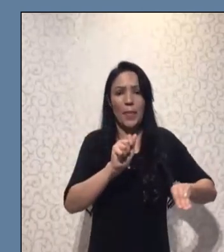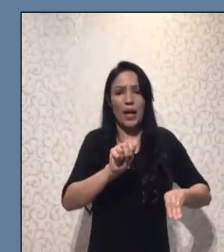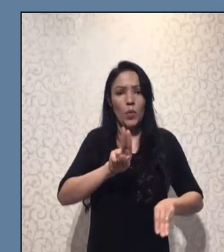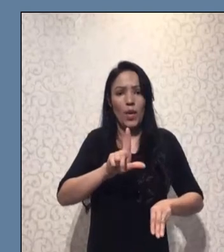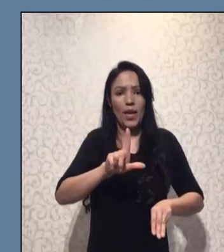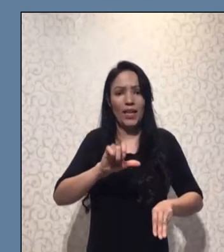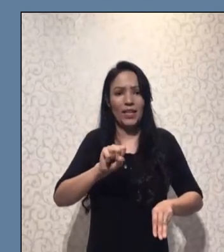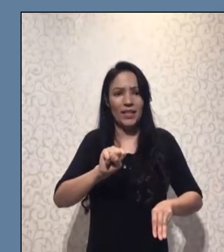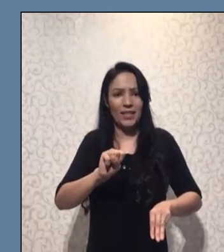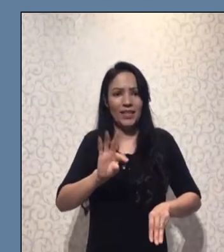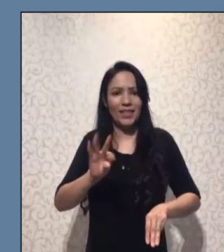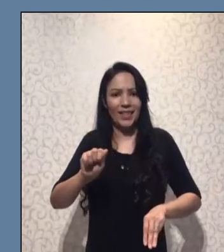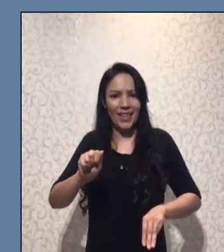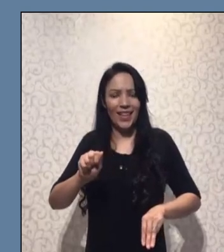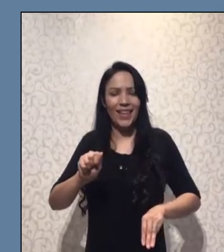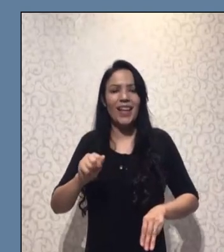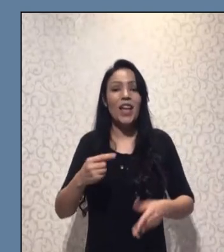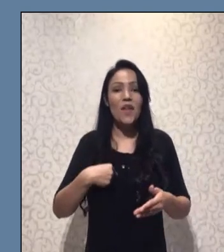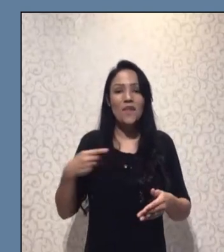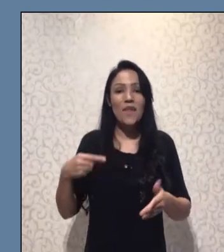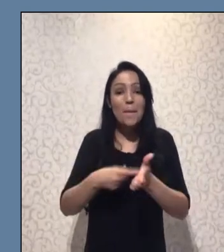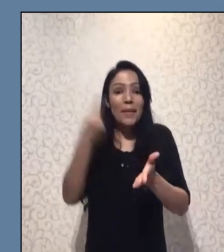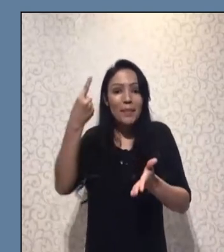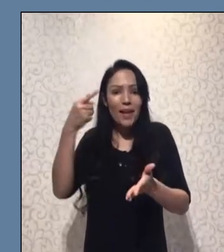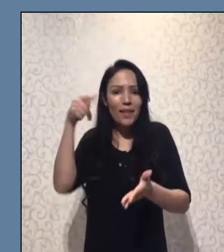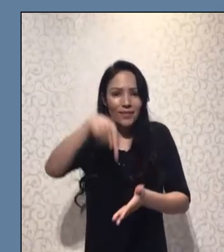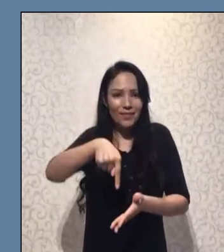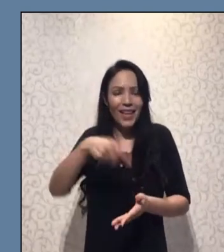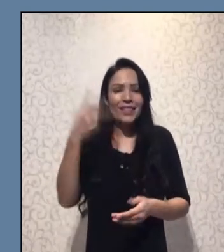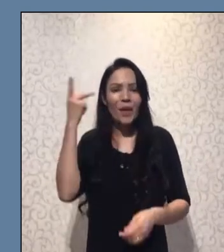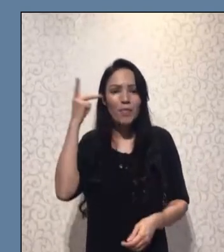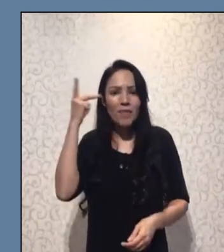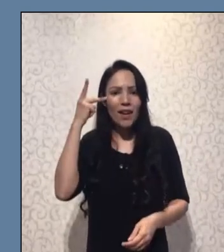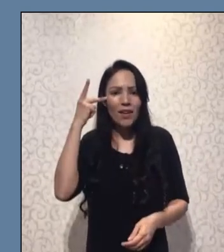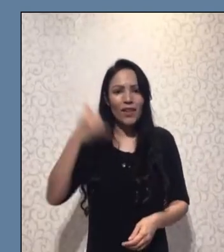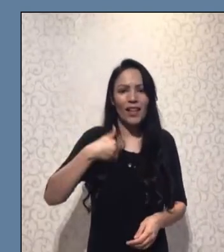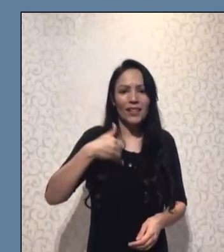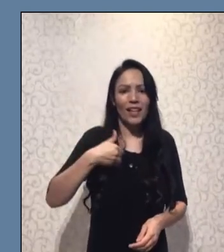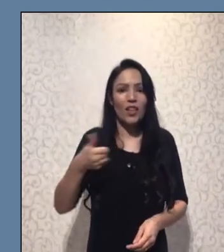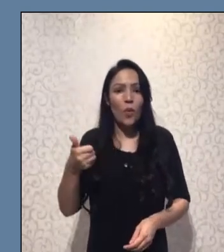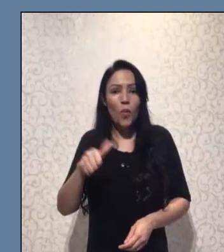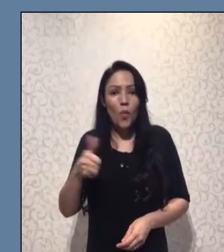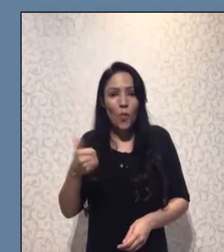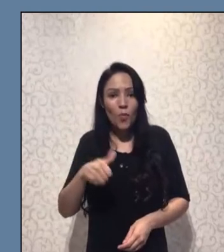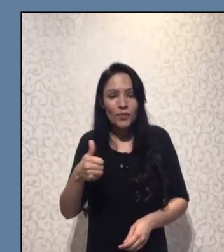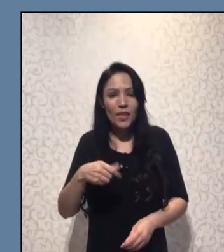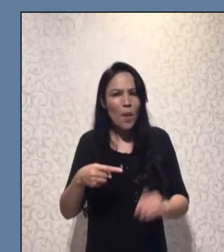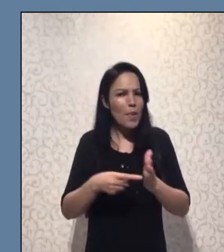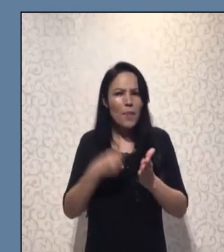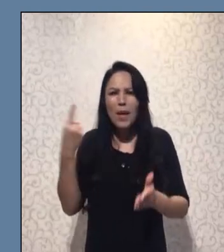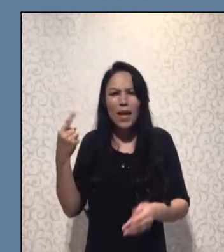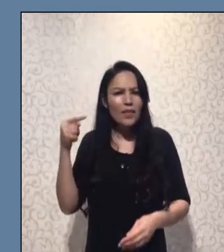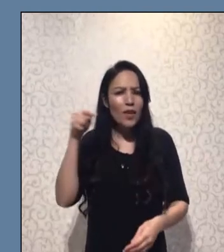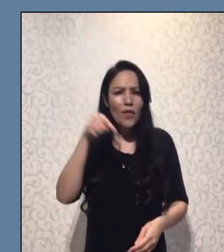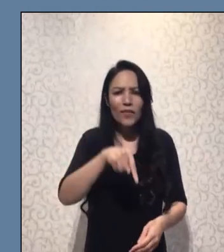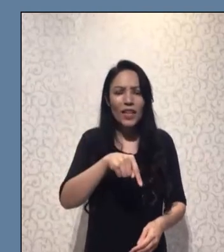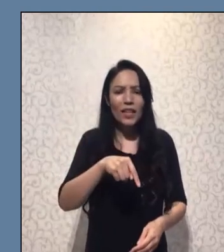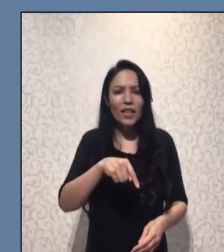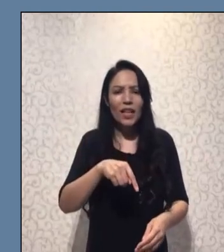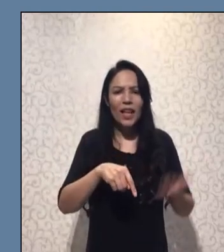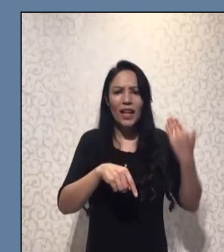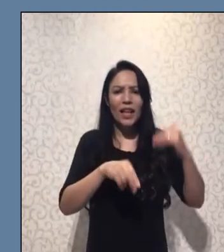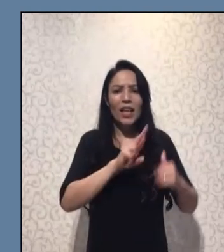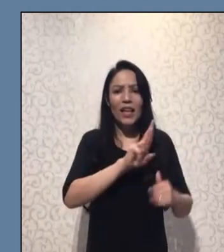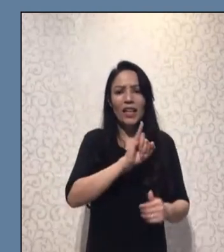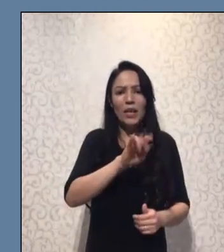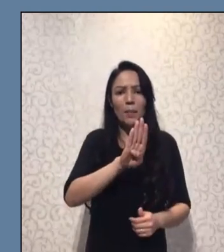Quando eu vim a primeira vez para São Paulo, eu tinha 11 anos, né, primeira vez que eu vim passar as férias, sou de Ribeirão Preto. O